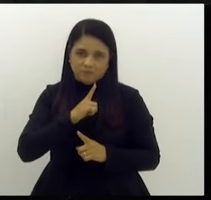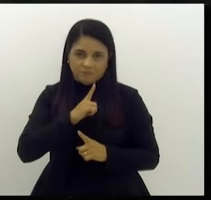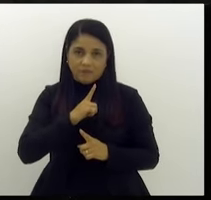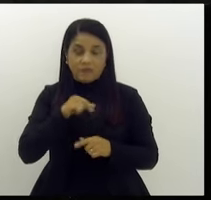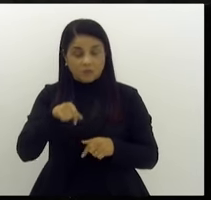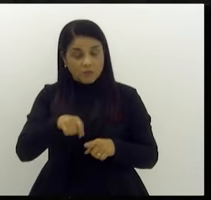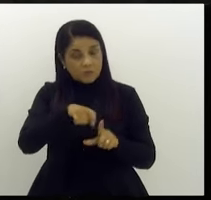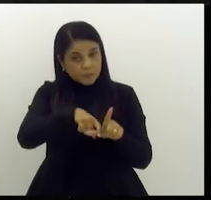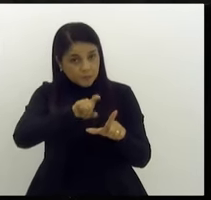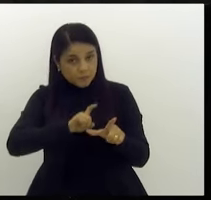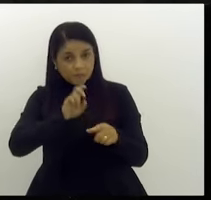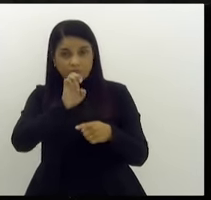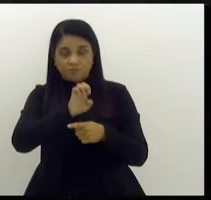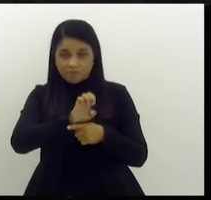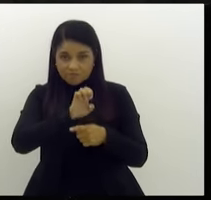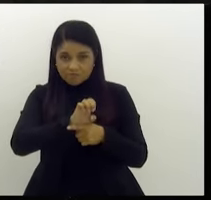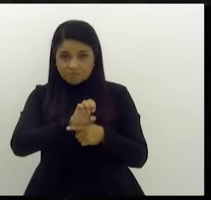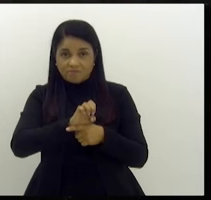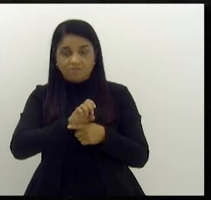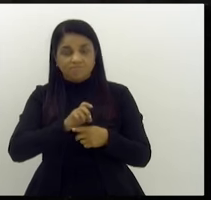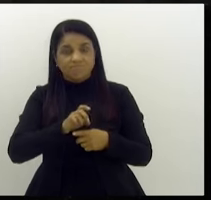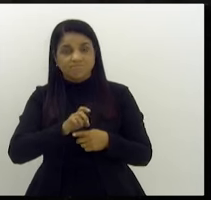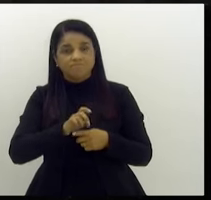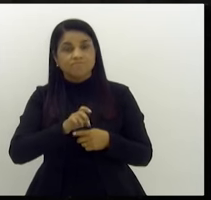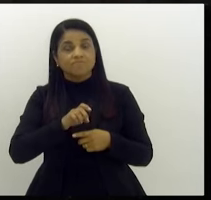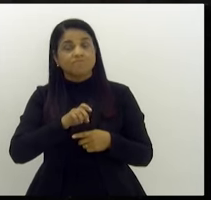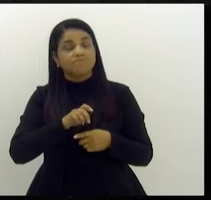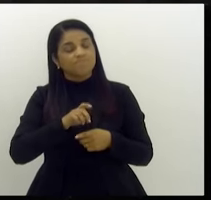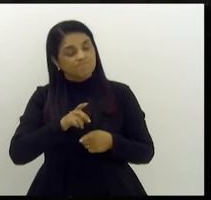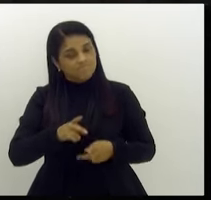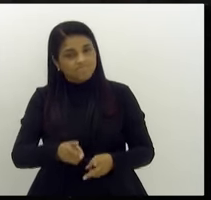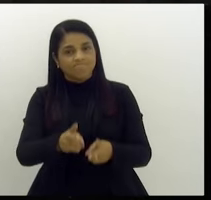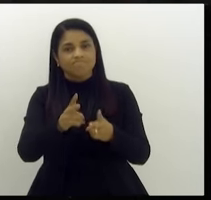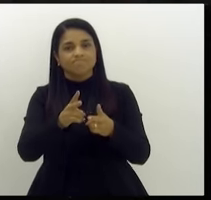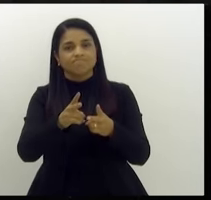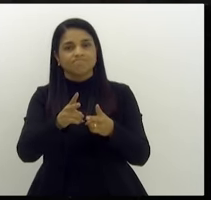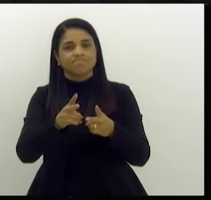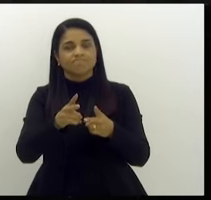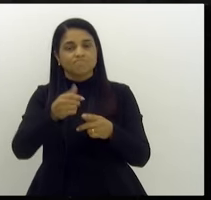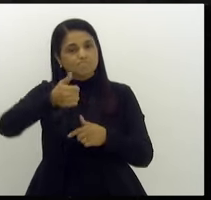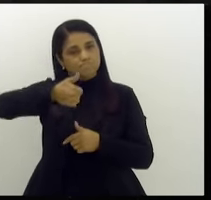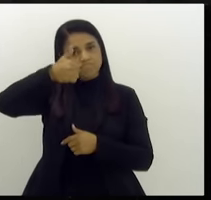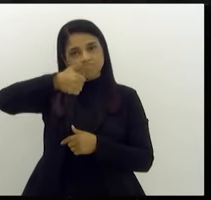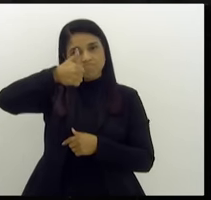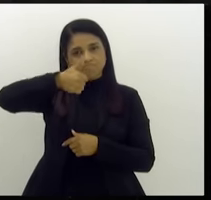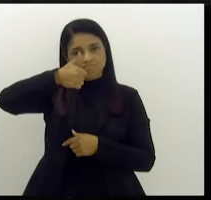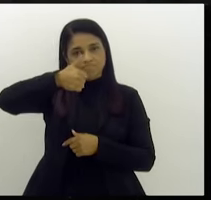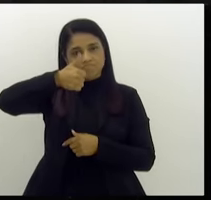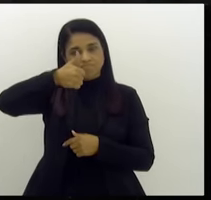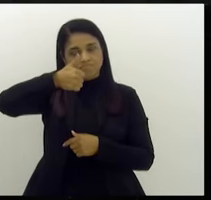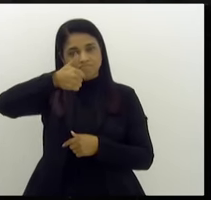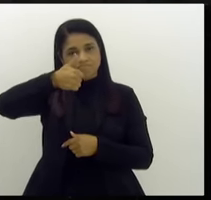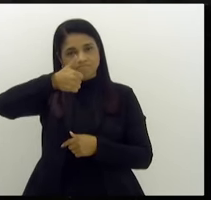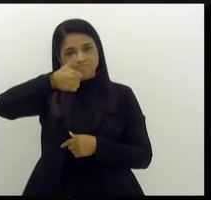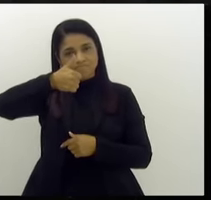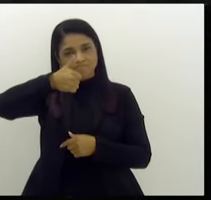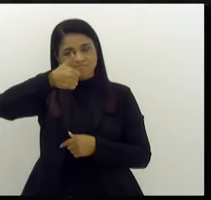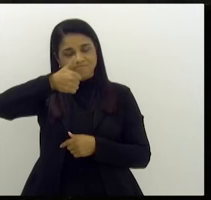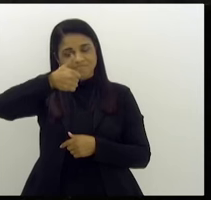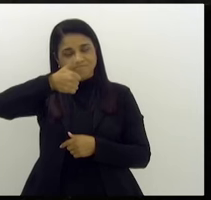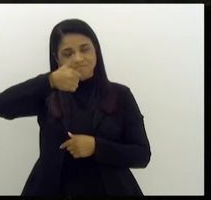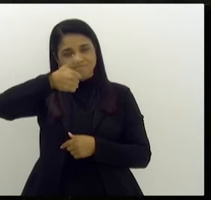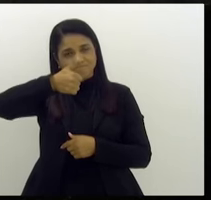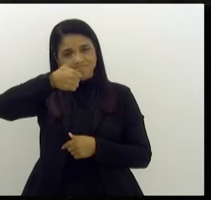no estado manterá o estado do Rio de Janeiro no rank e prioritariamente no topo do